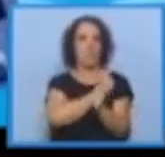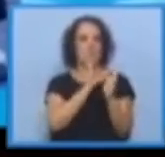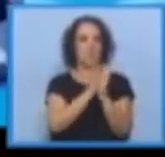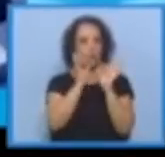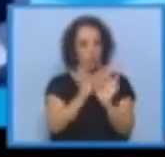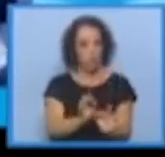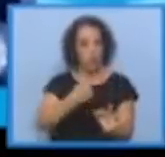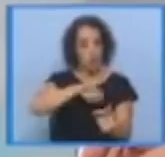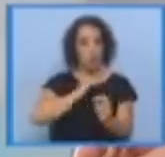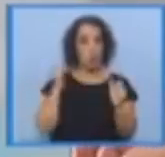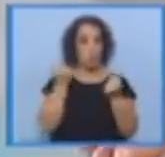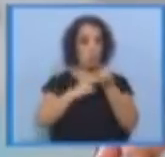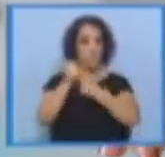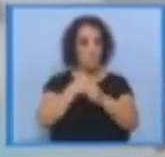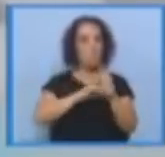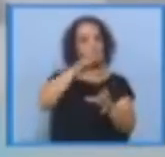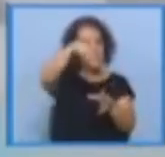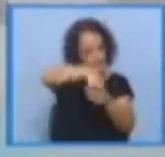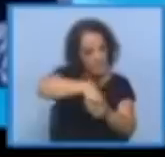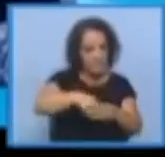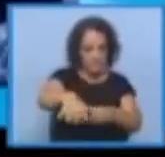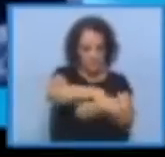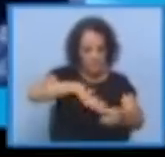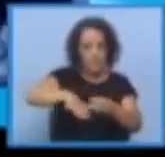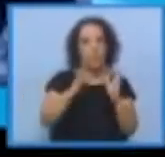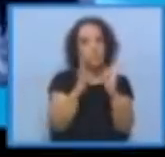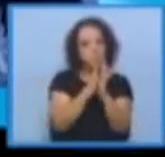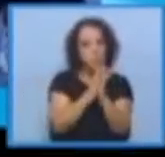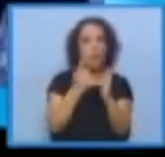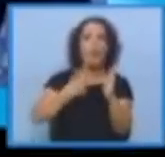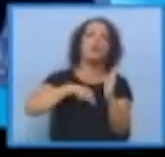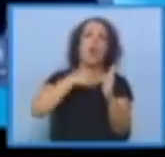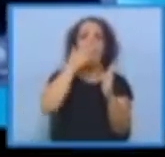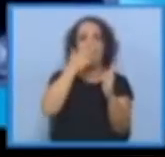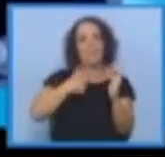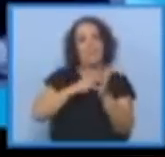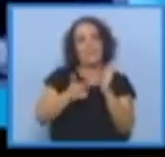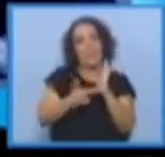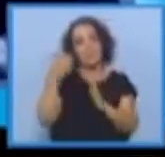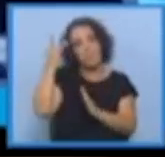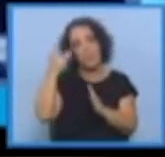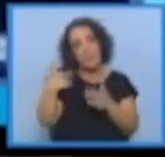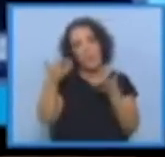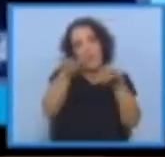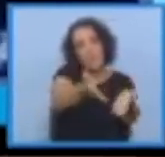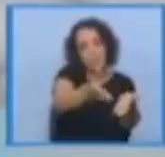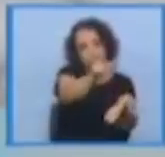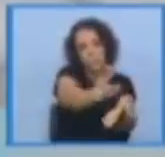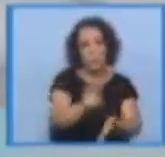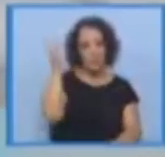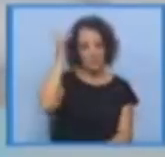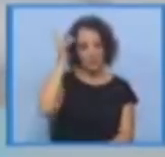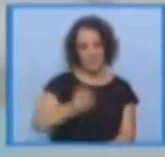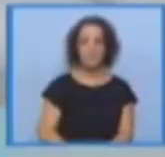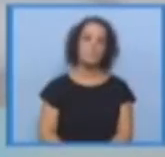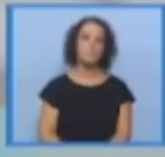cariz paroquial, que está inserido na paróquia. E nós vamos lá como técnicos, digamos assim, como padres, ajudar o pároco. E